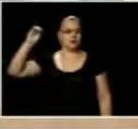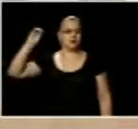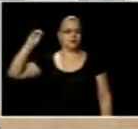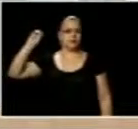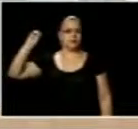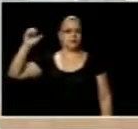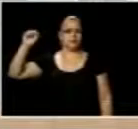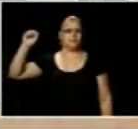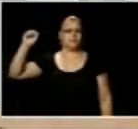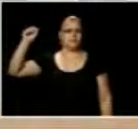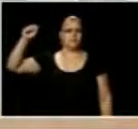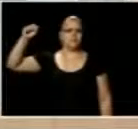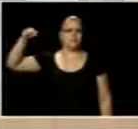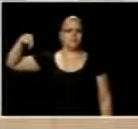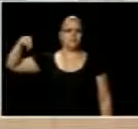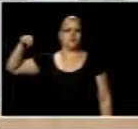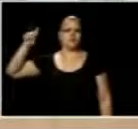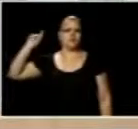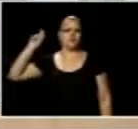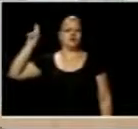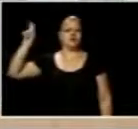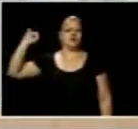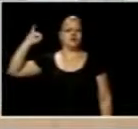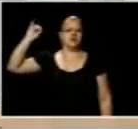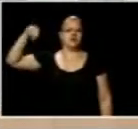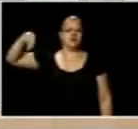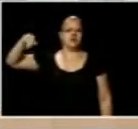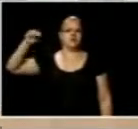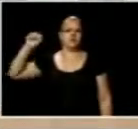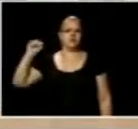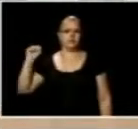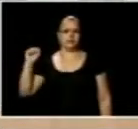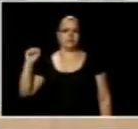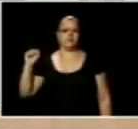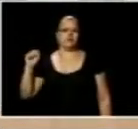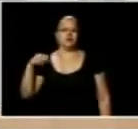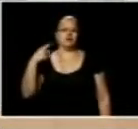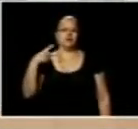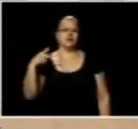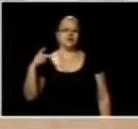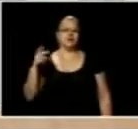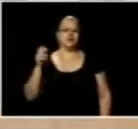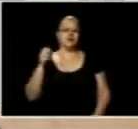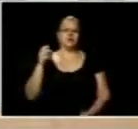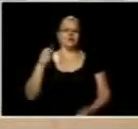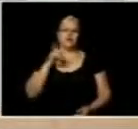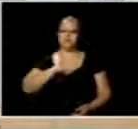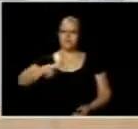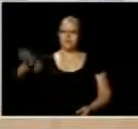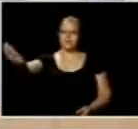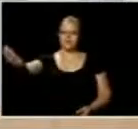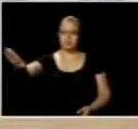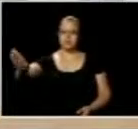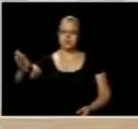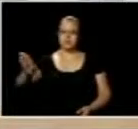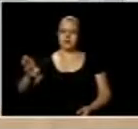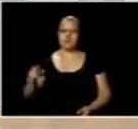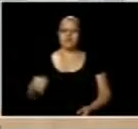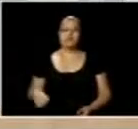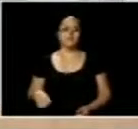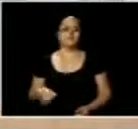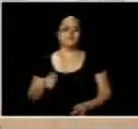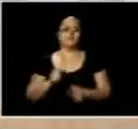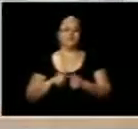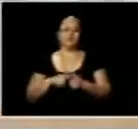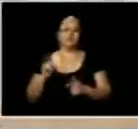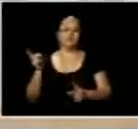fui participar porque eu estava com vergonha dos meus instrumentos. Porque a gente não teve dinheiro para refazer a